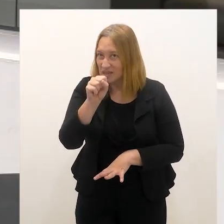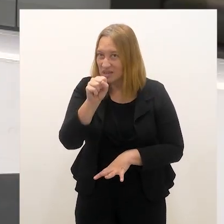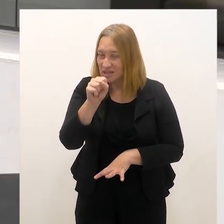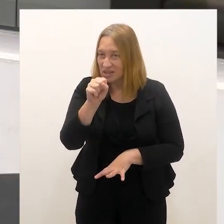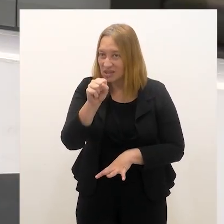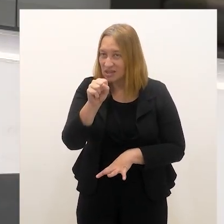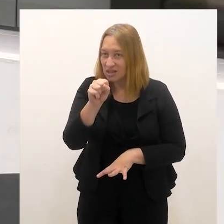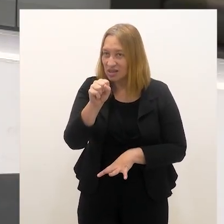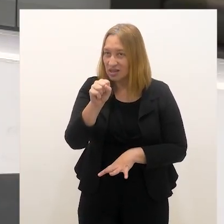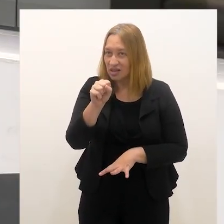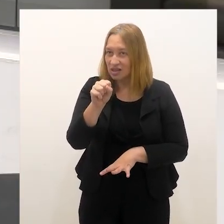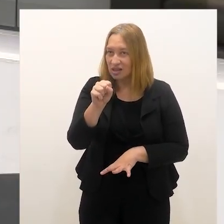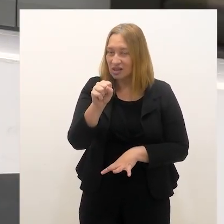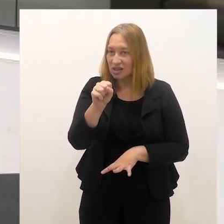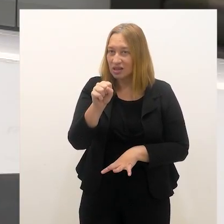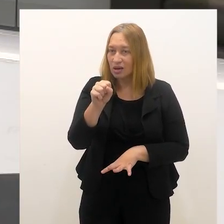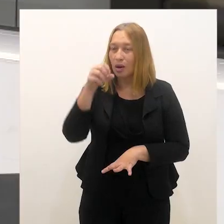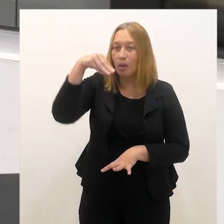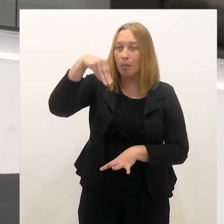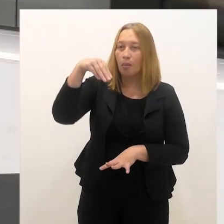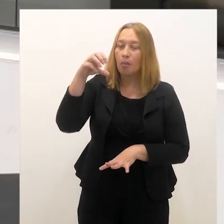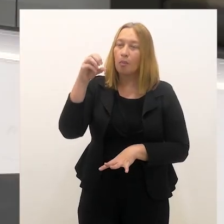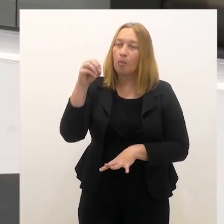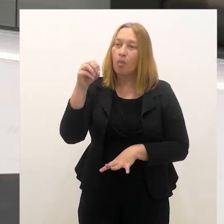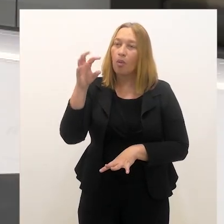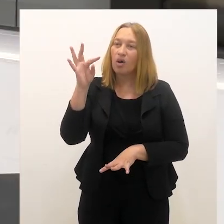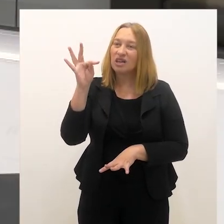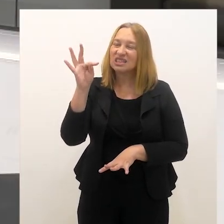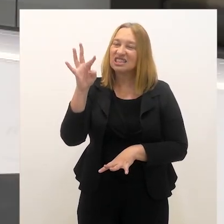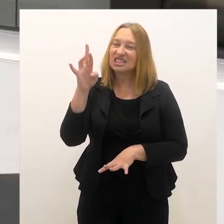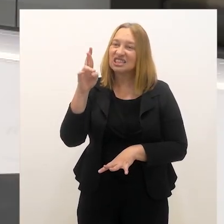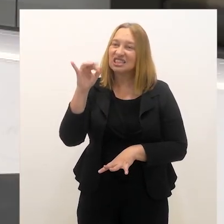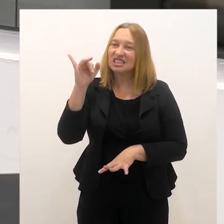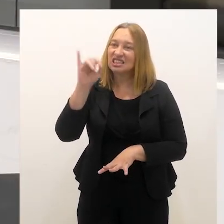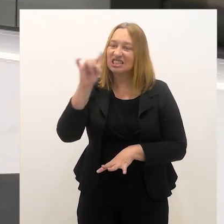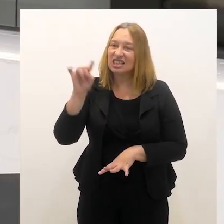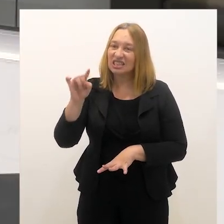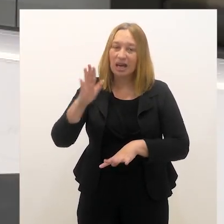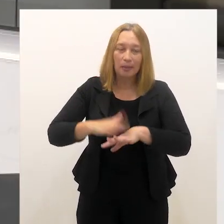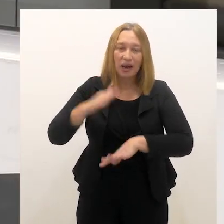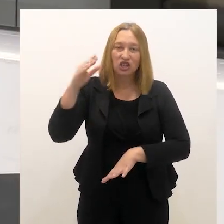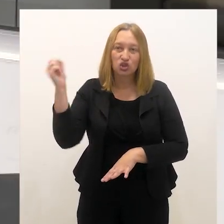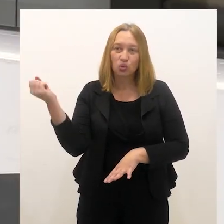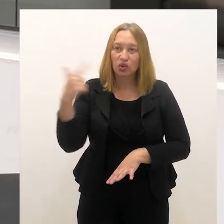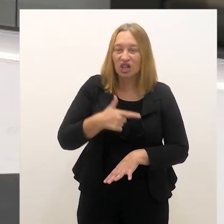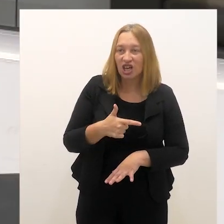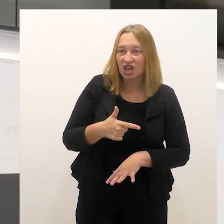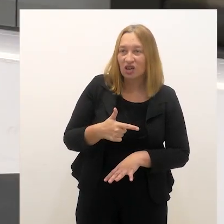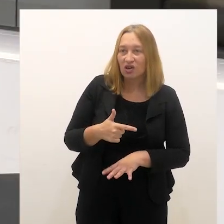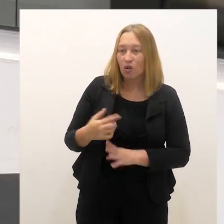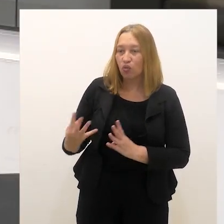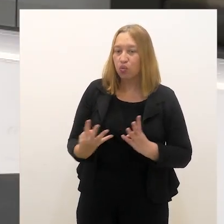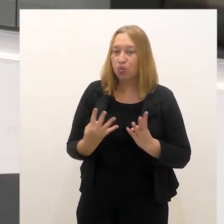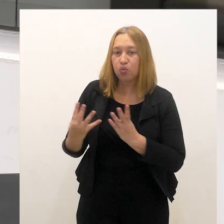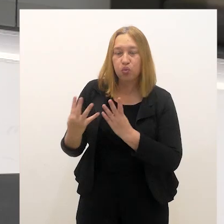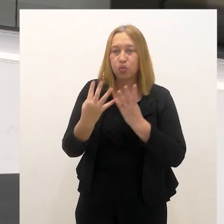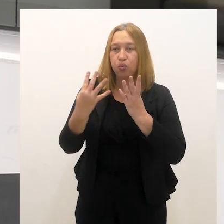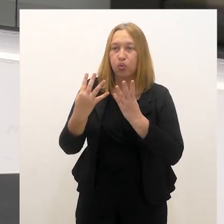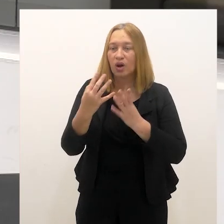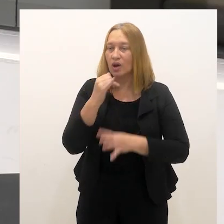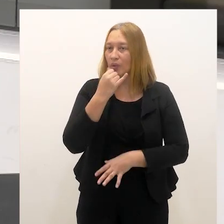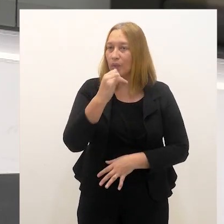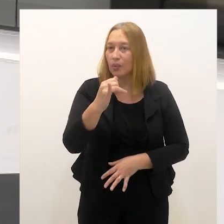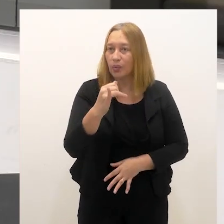motriz, são dizeres de Albert Einstein, há uma força motriz muito maior que o vapor, que a